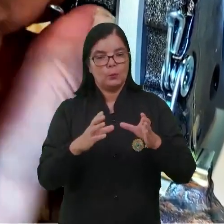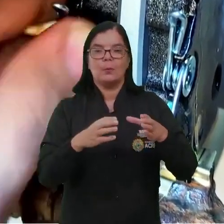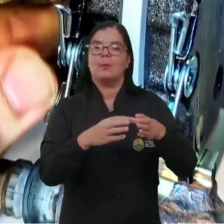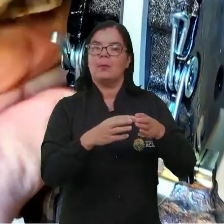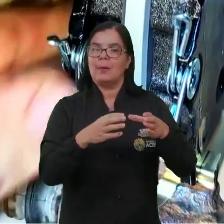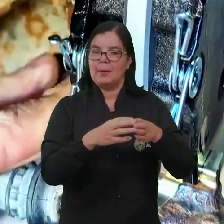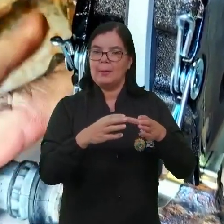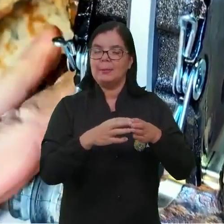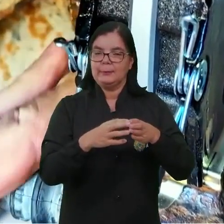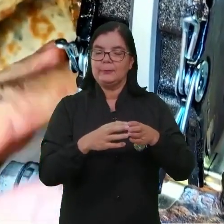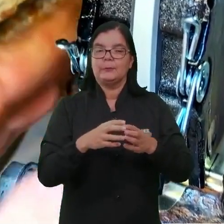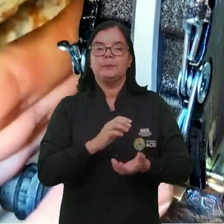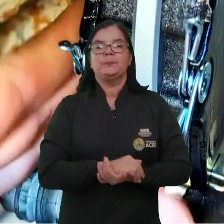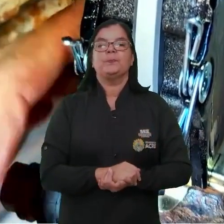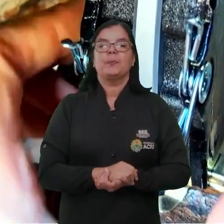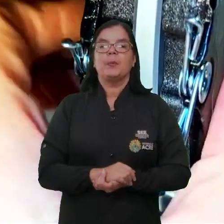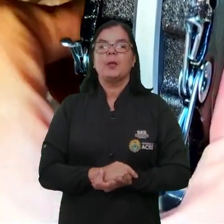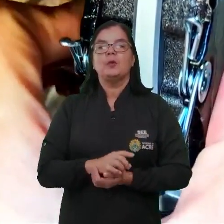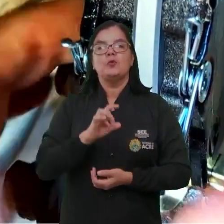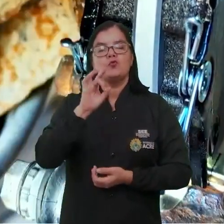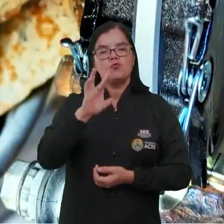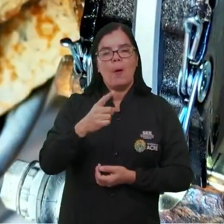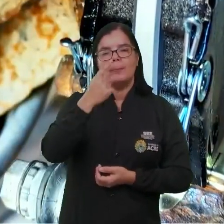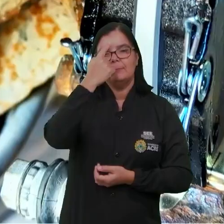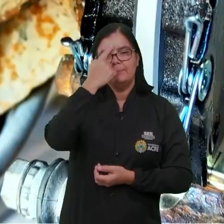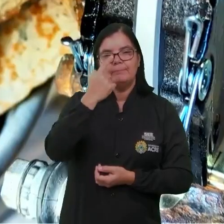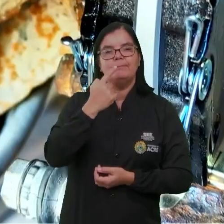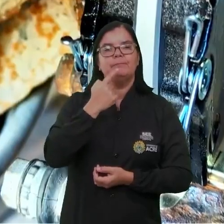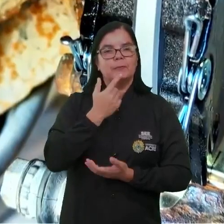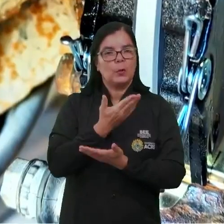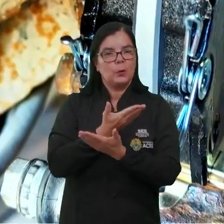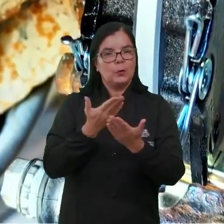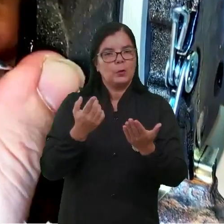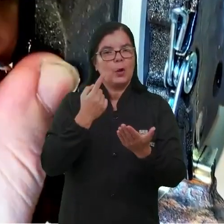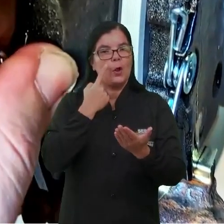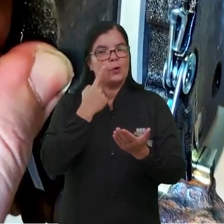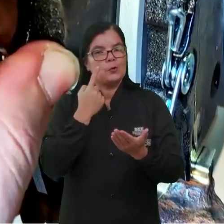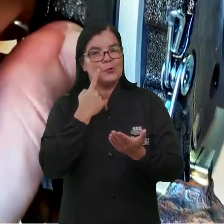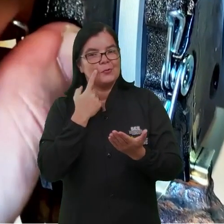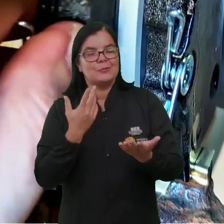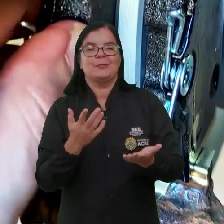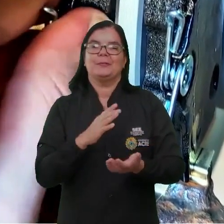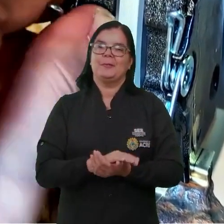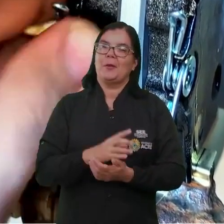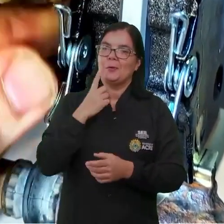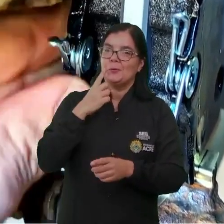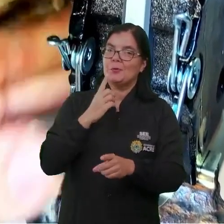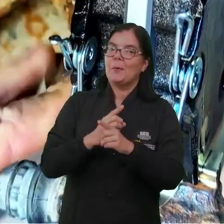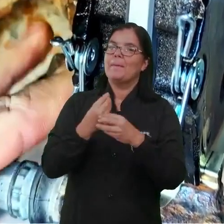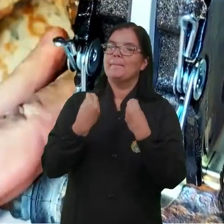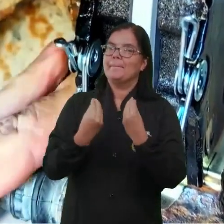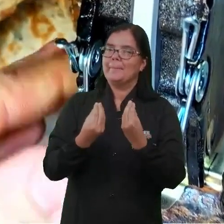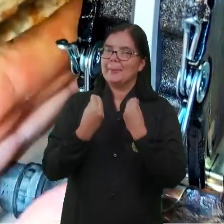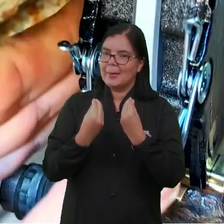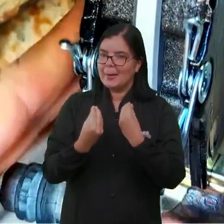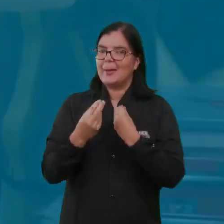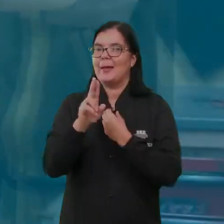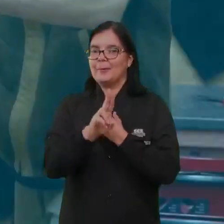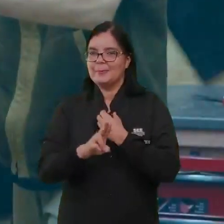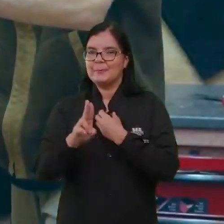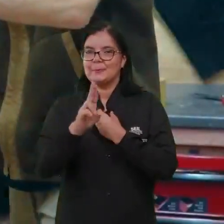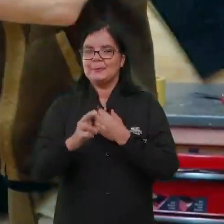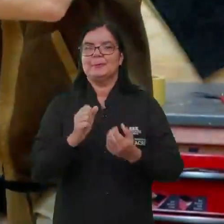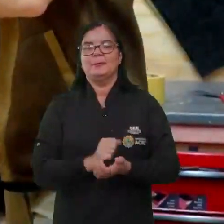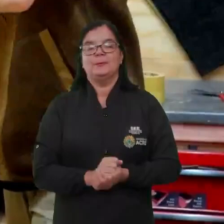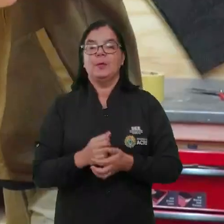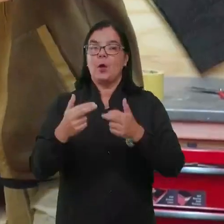dos abrasivos, né? Então, só pela imagem, imagina aí que vocês já descobriram para que vai servir.